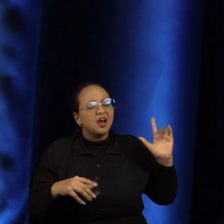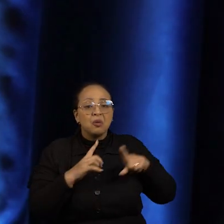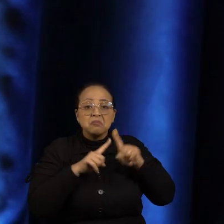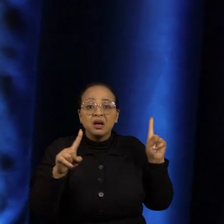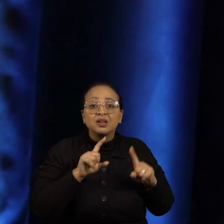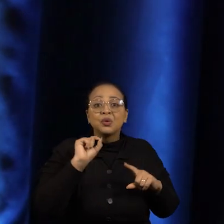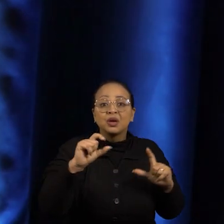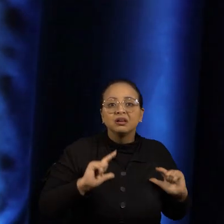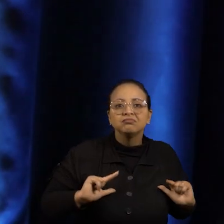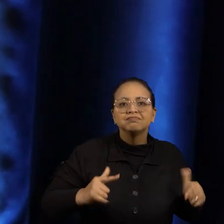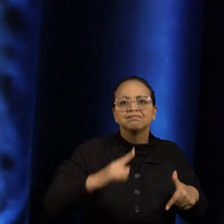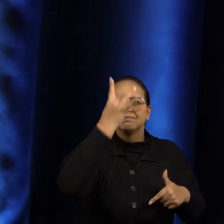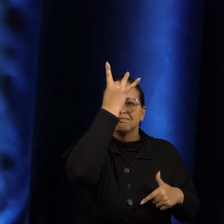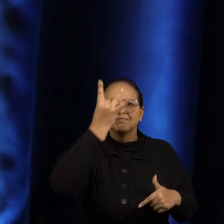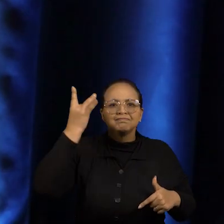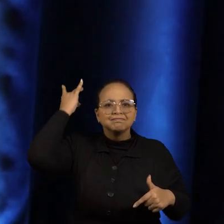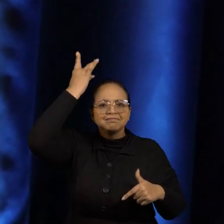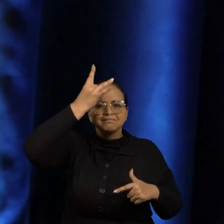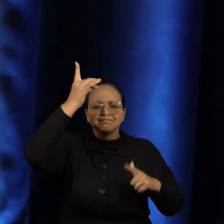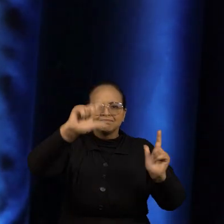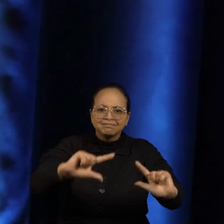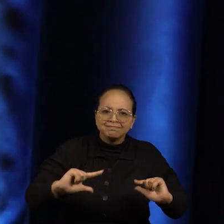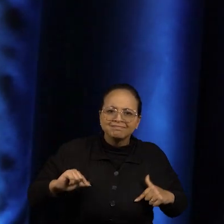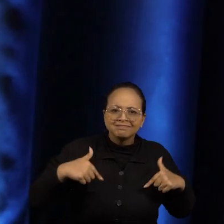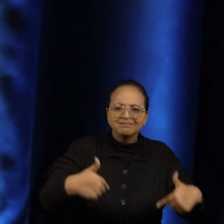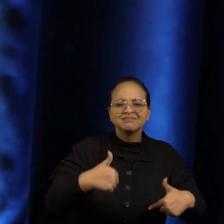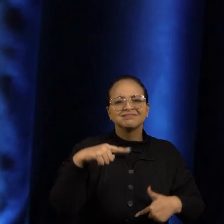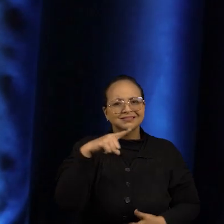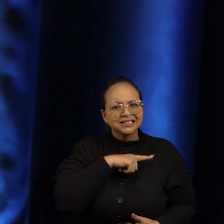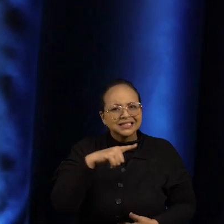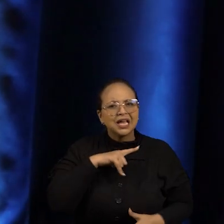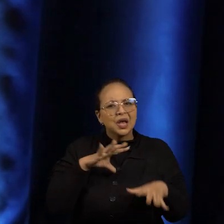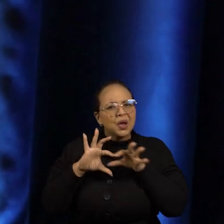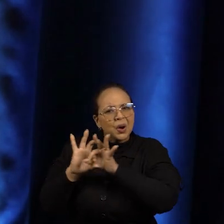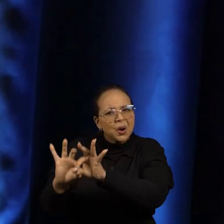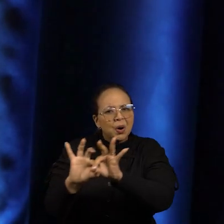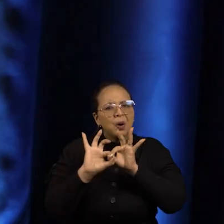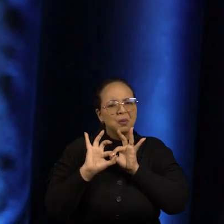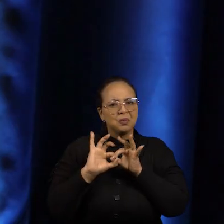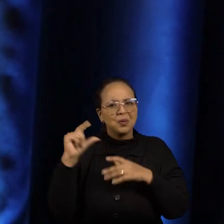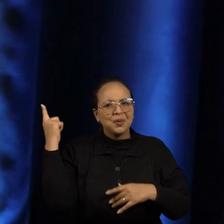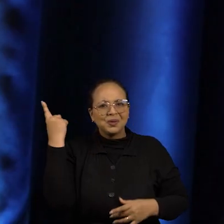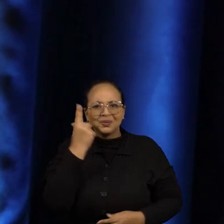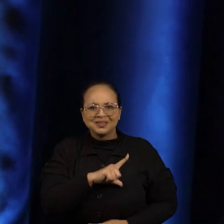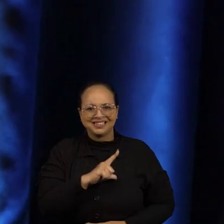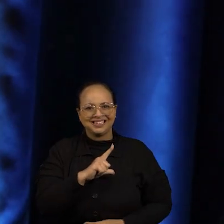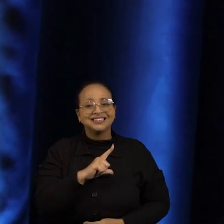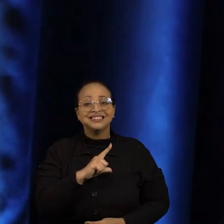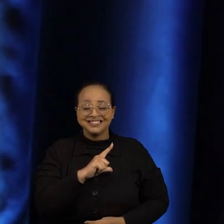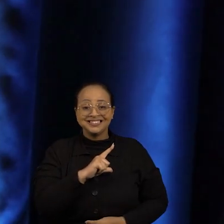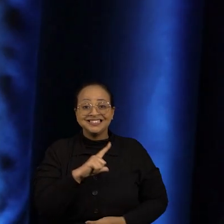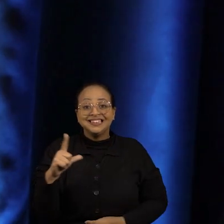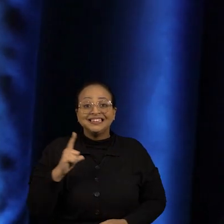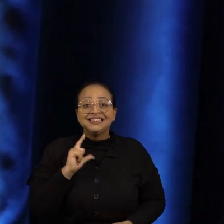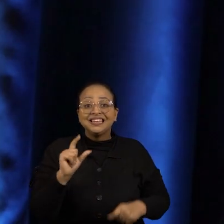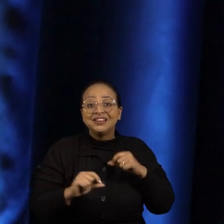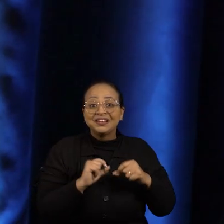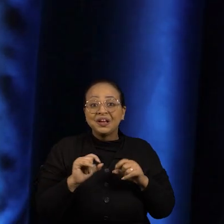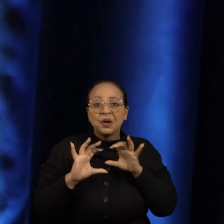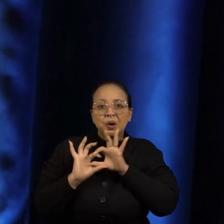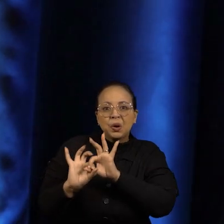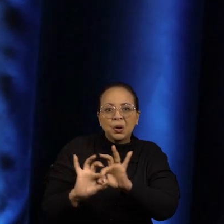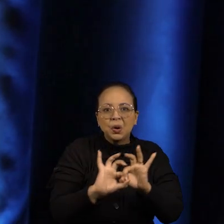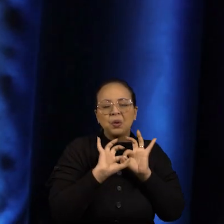nós temos vida, nós participamos, temos a comunhão, né? É uma expressão que nós usamos tanto, é a questão da